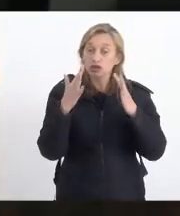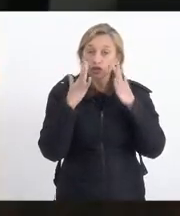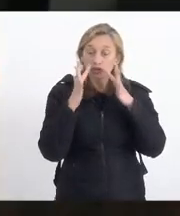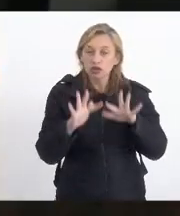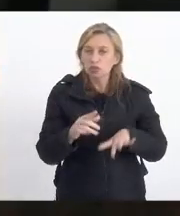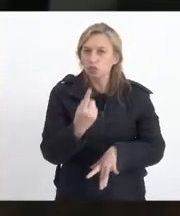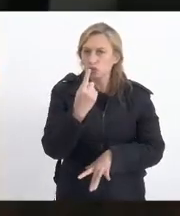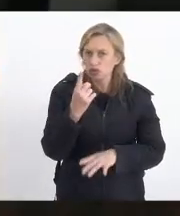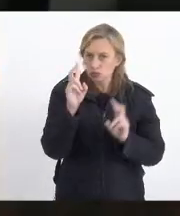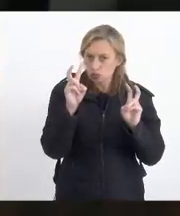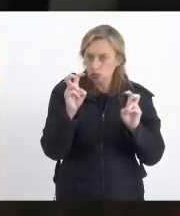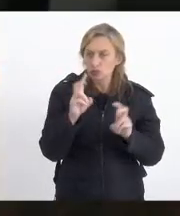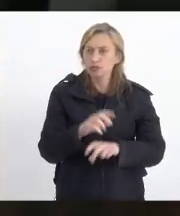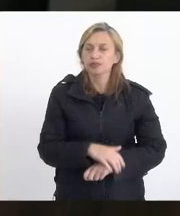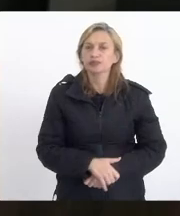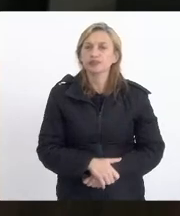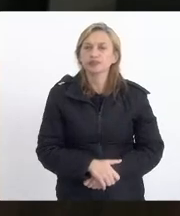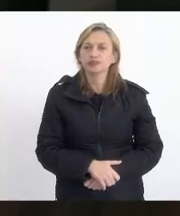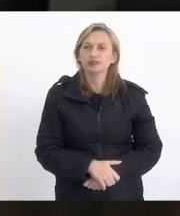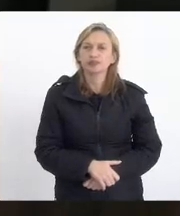questão.